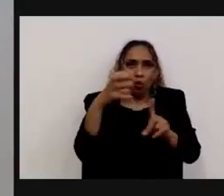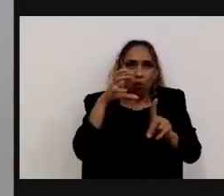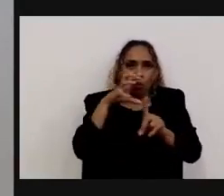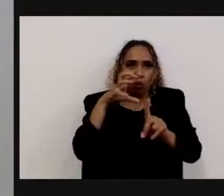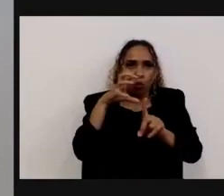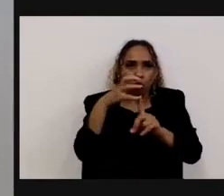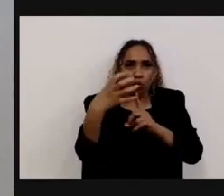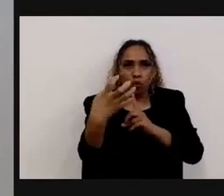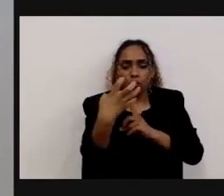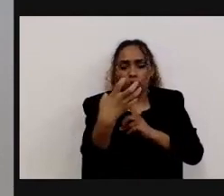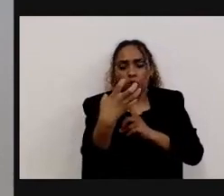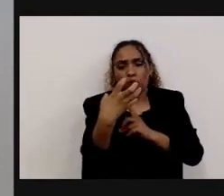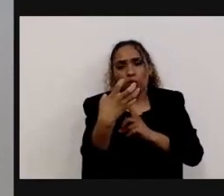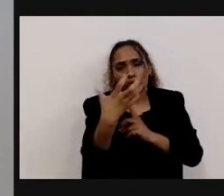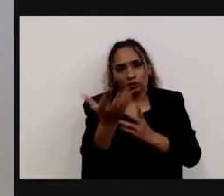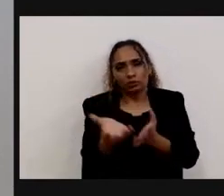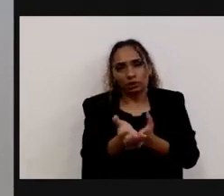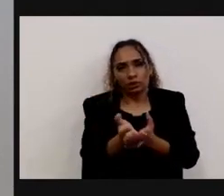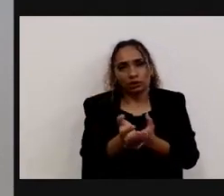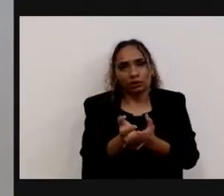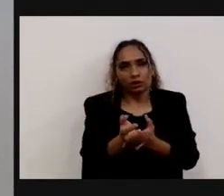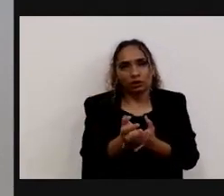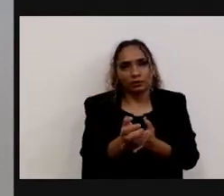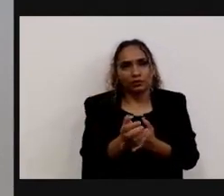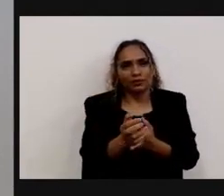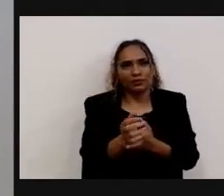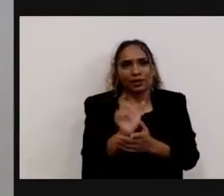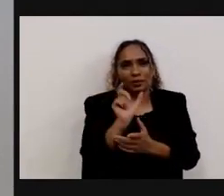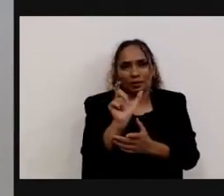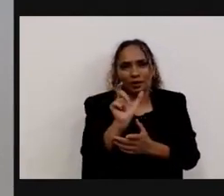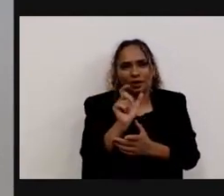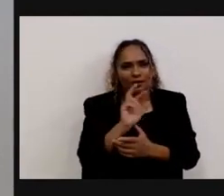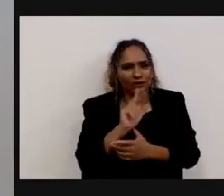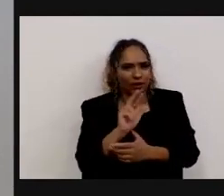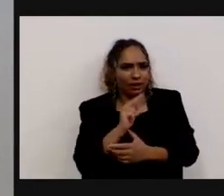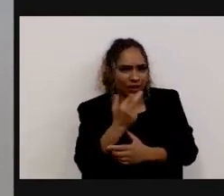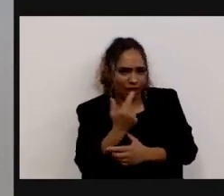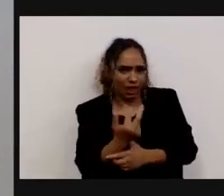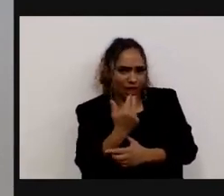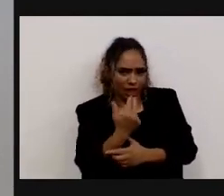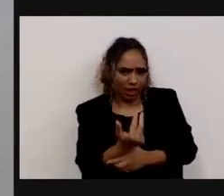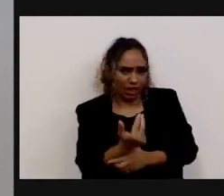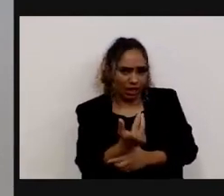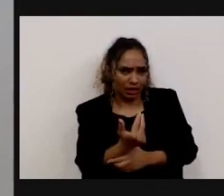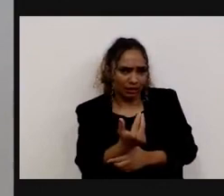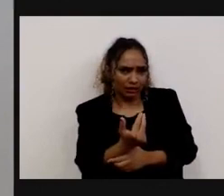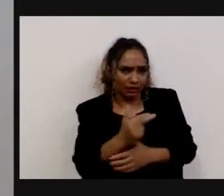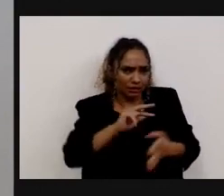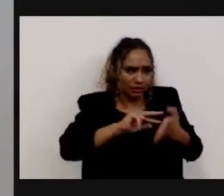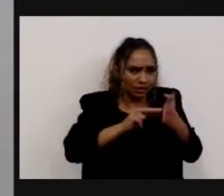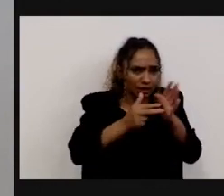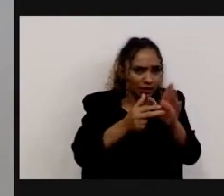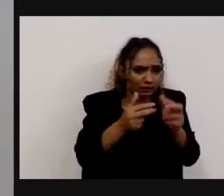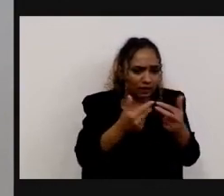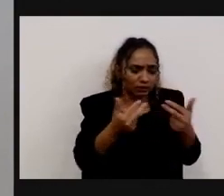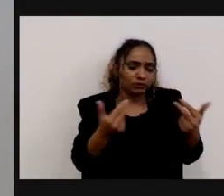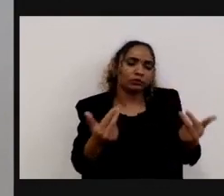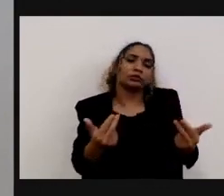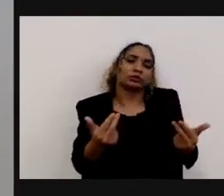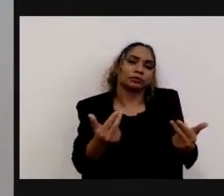falei no início Saint make não é uma palavra em inglês mas é ruim de traduzir o sentimento mas é fazer sentido dar significado para as